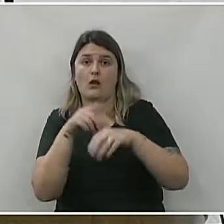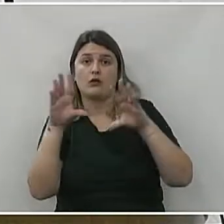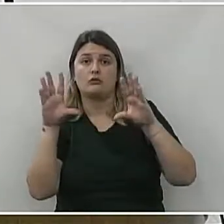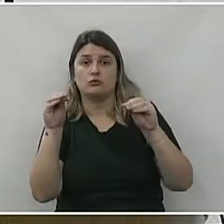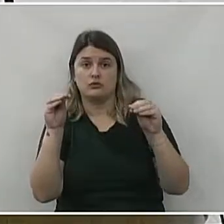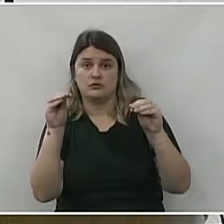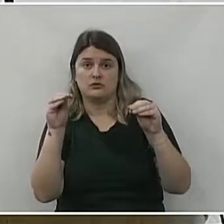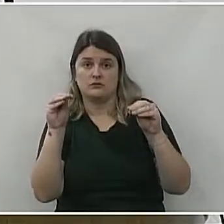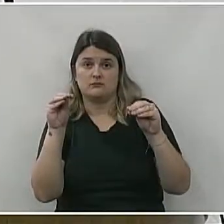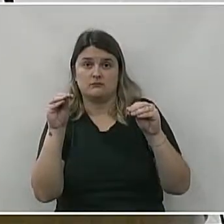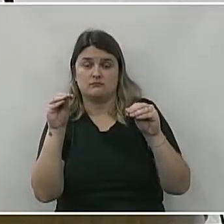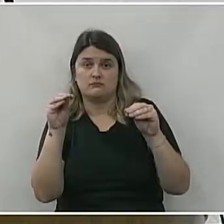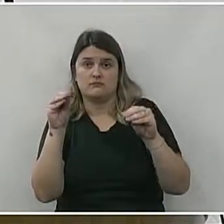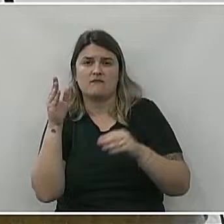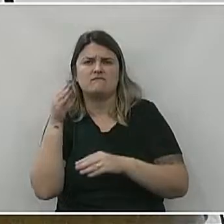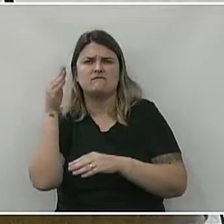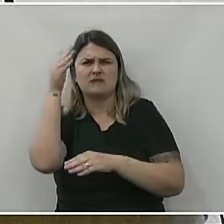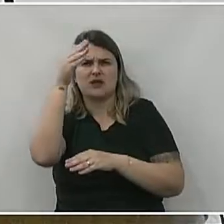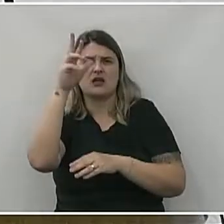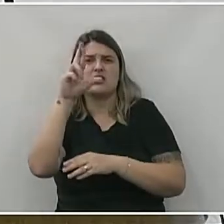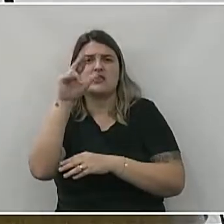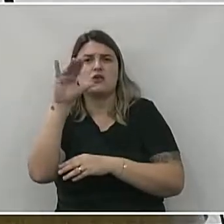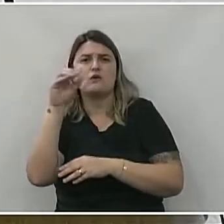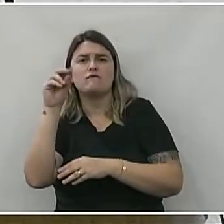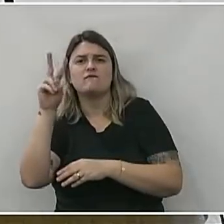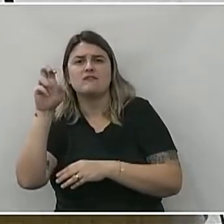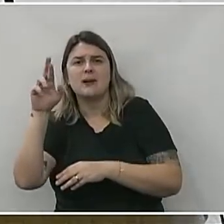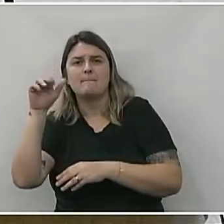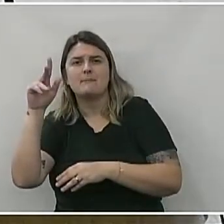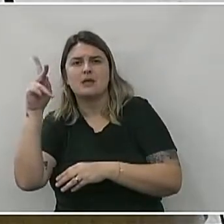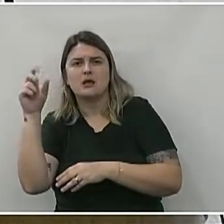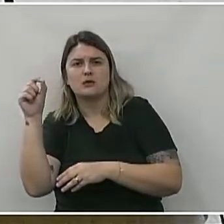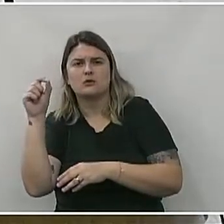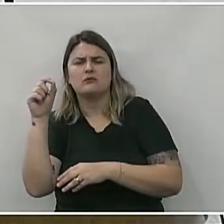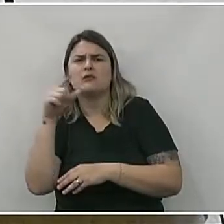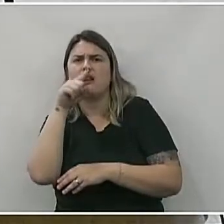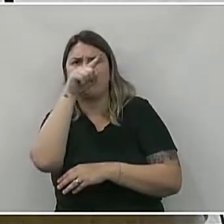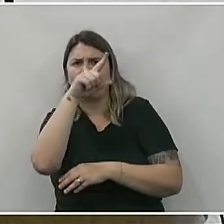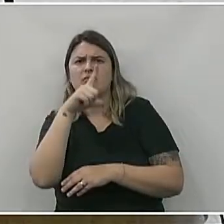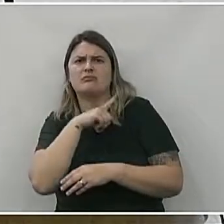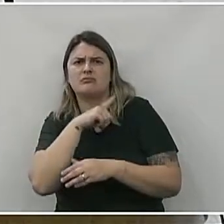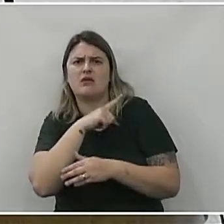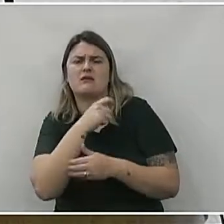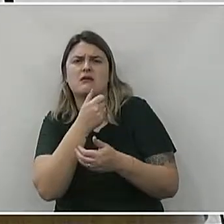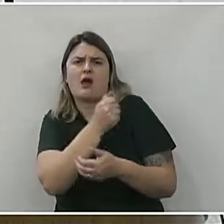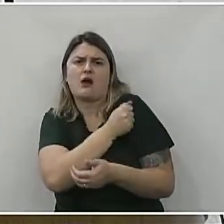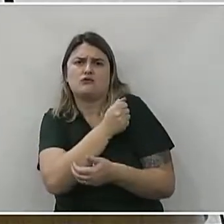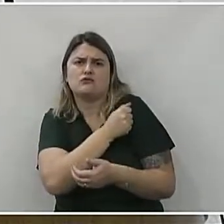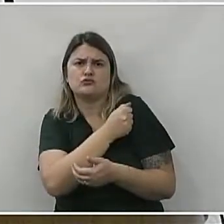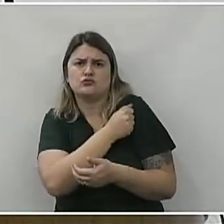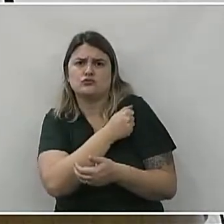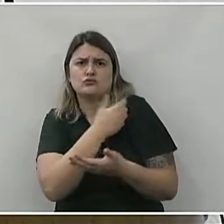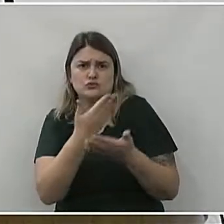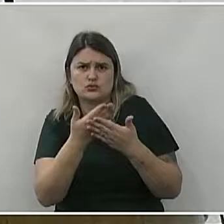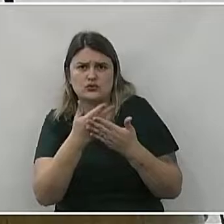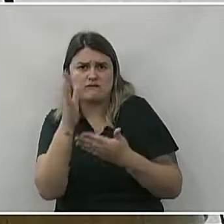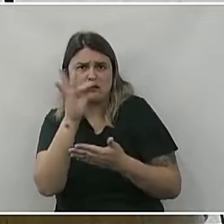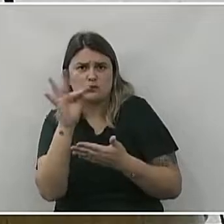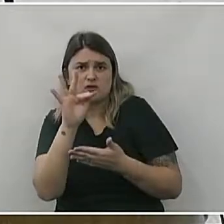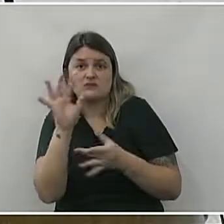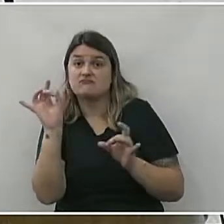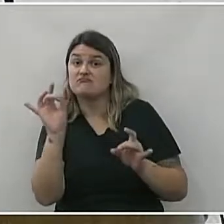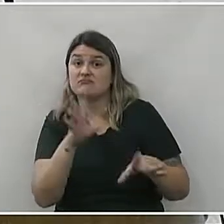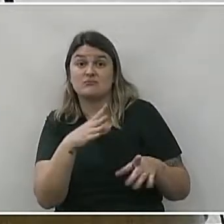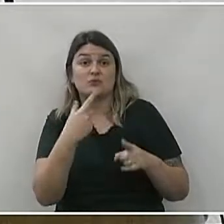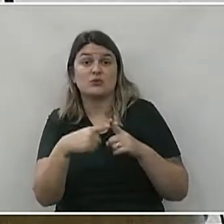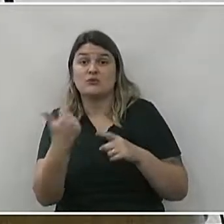noturno que vai para o Rio Vermelho. E o que acontece com alguns estudantes que moram lá? Estão desistindo de fazer faculdade porque não tem como voltar